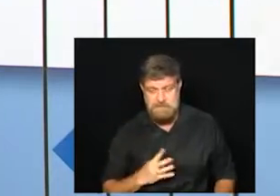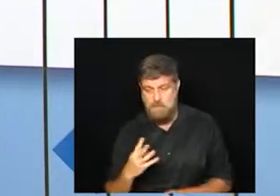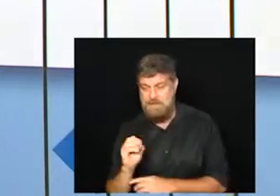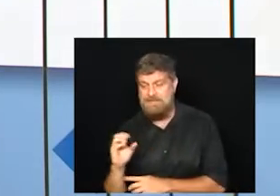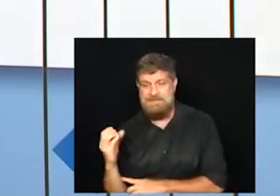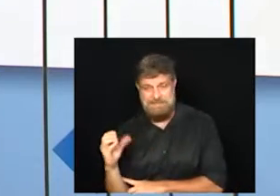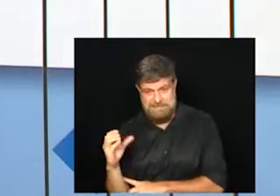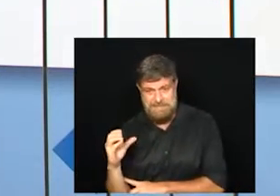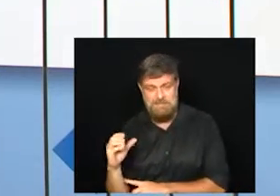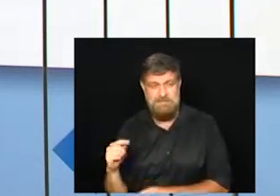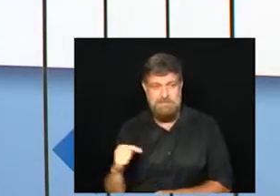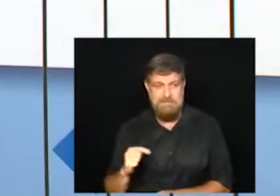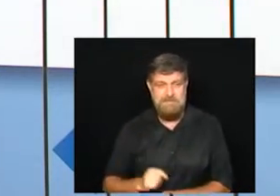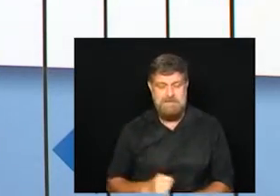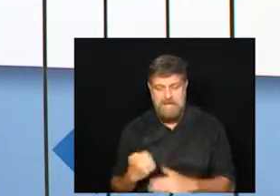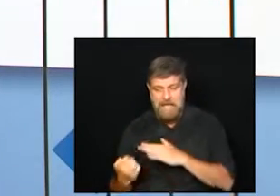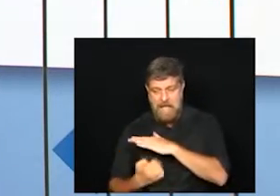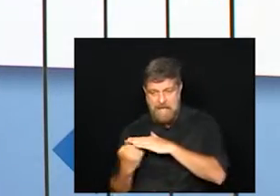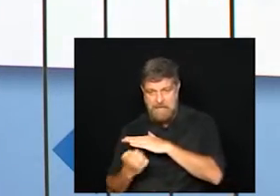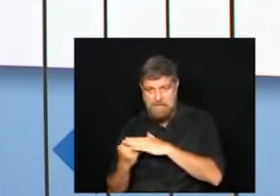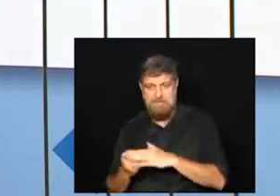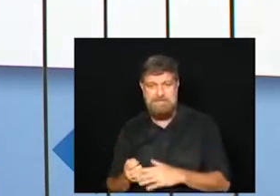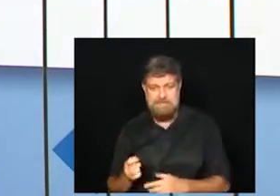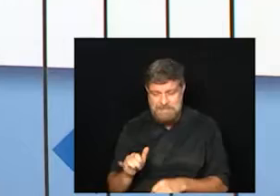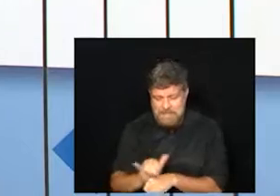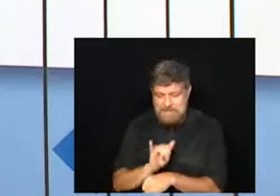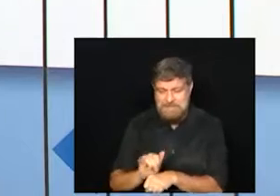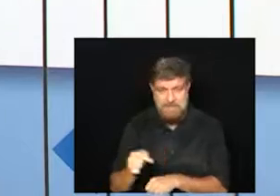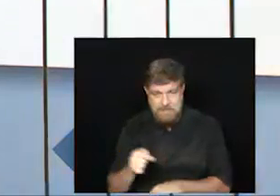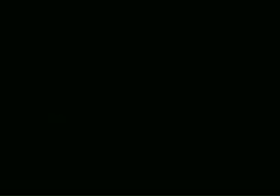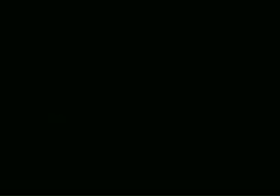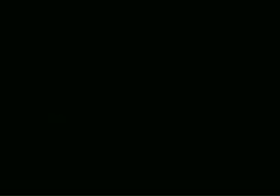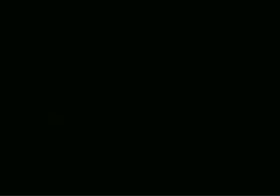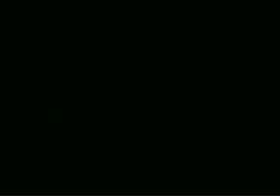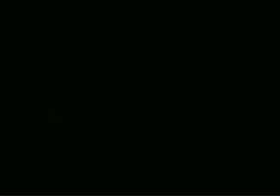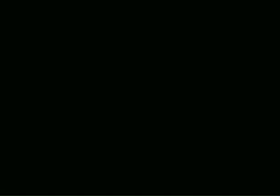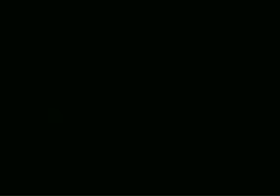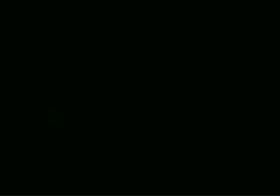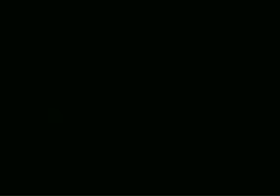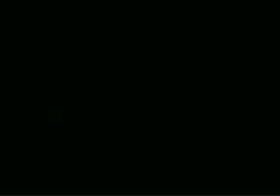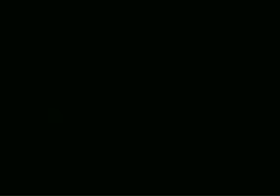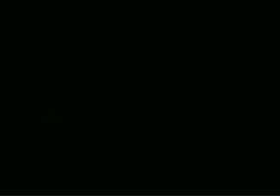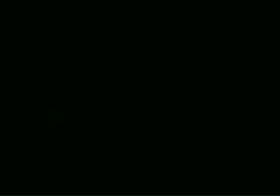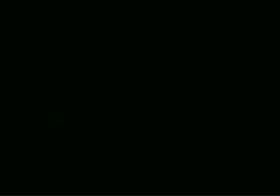1.745,40. Só que a CETESB, como incentivo para que essas pessoas possam fazer